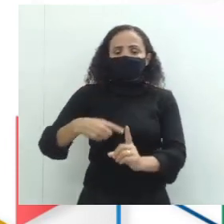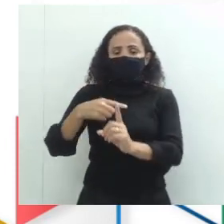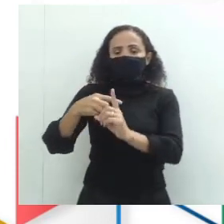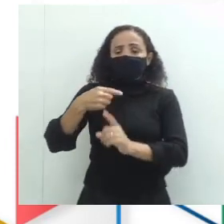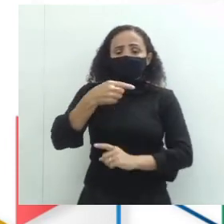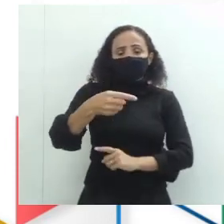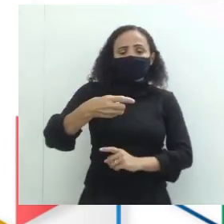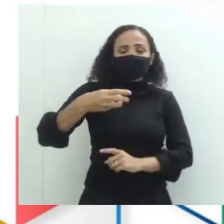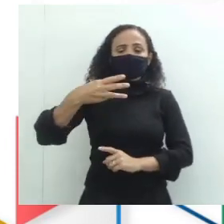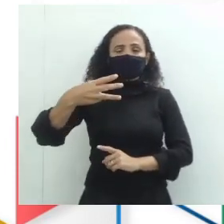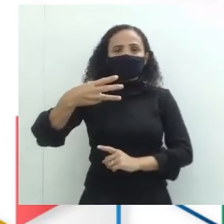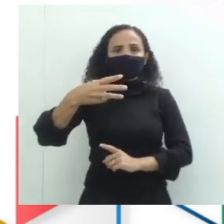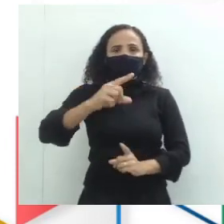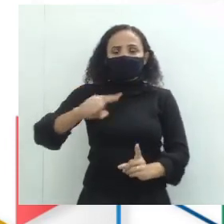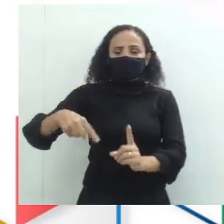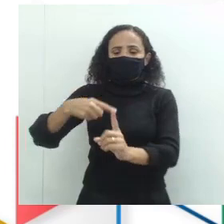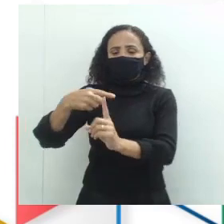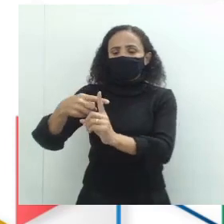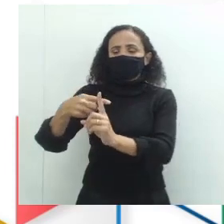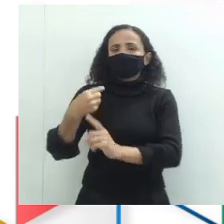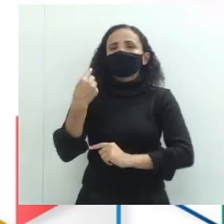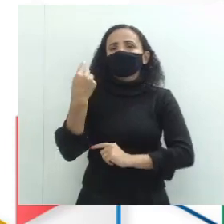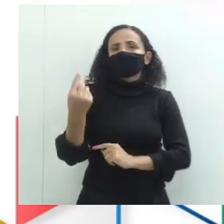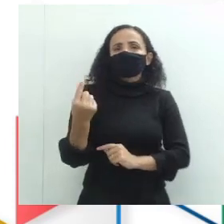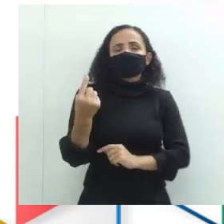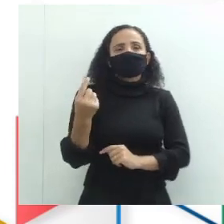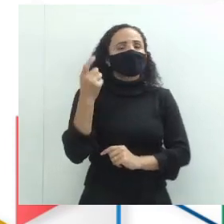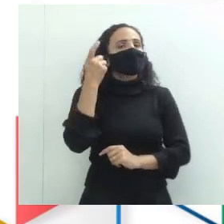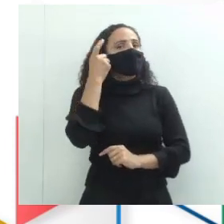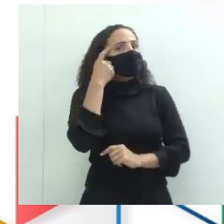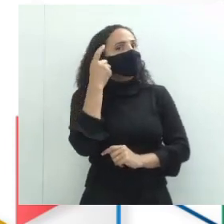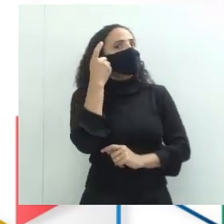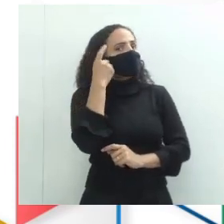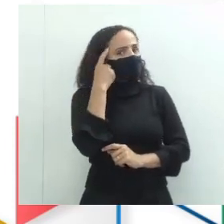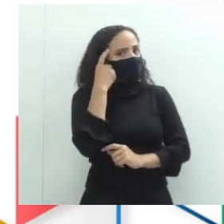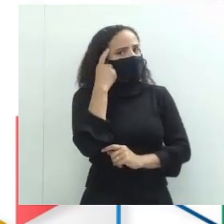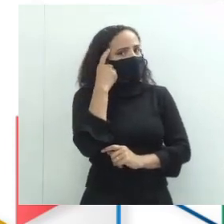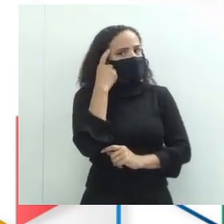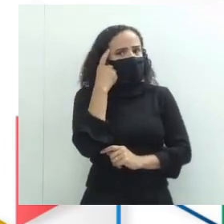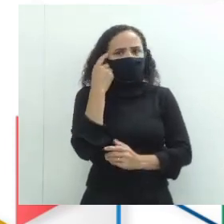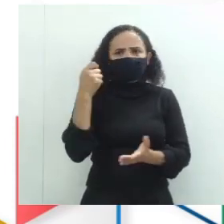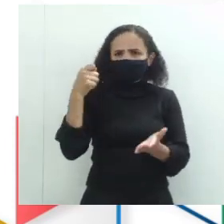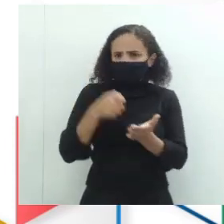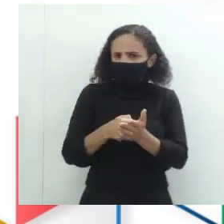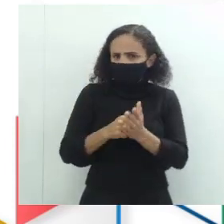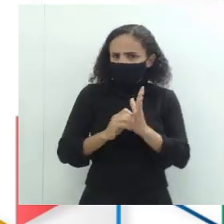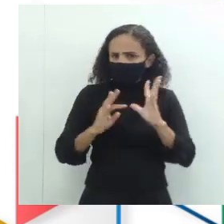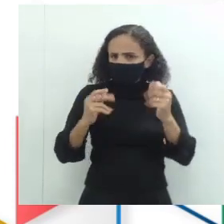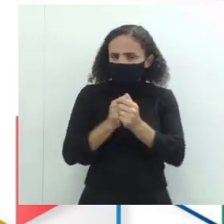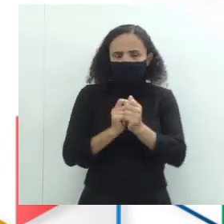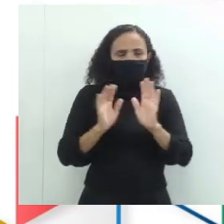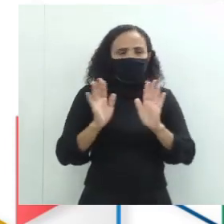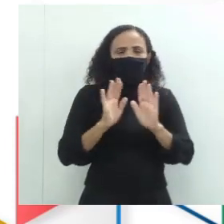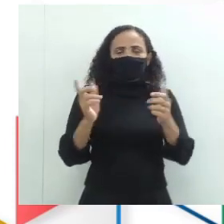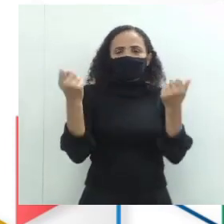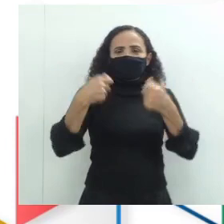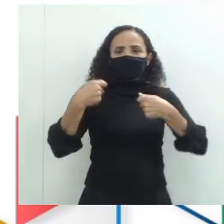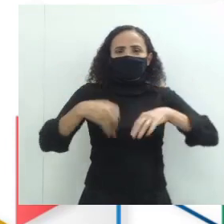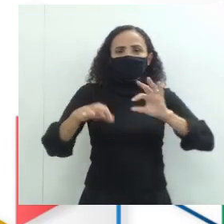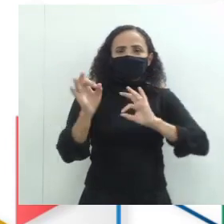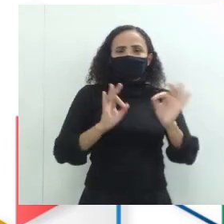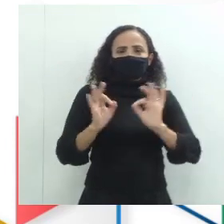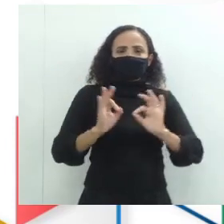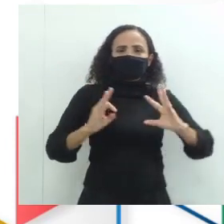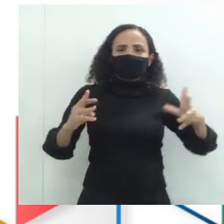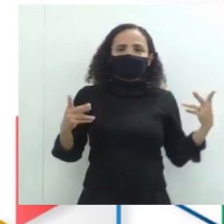tivesse apenas R$1 para pagar essa dívida. Eu não vou conseguir pagar toda, eu vou continuar devendo, porque eu